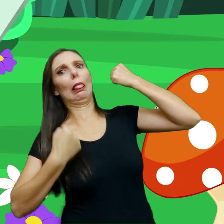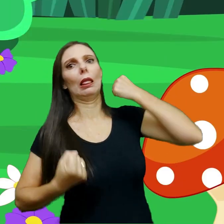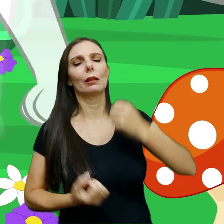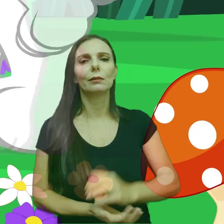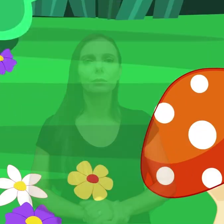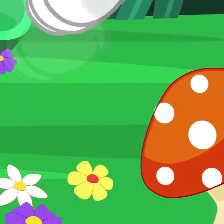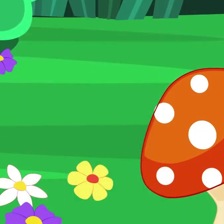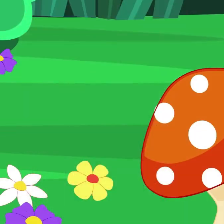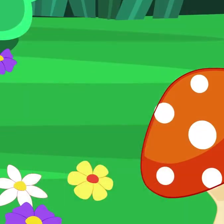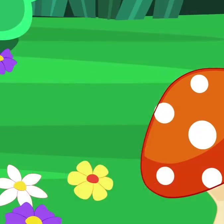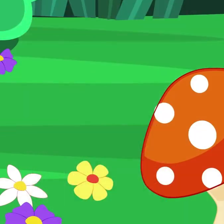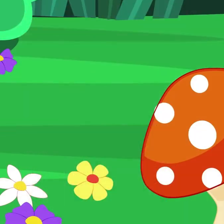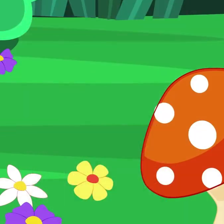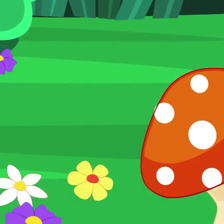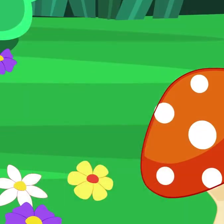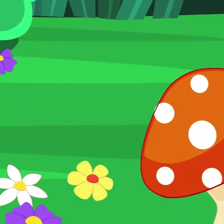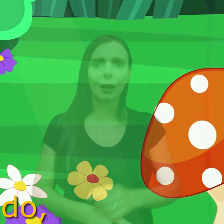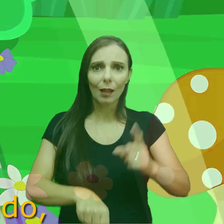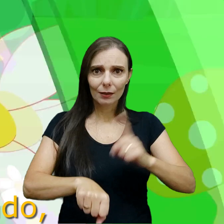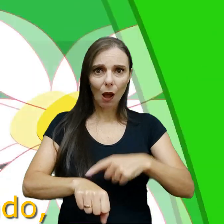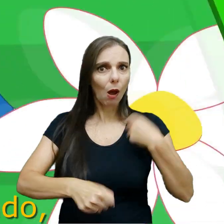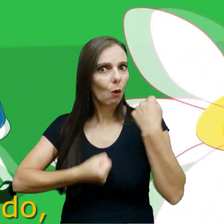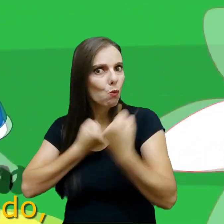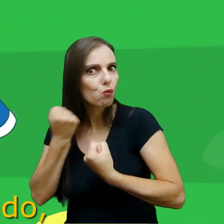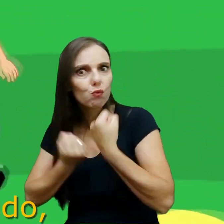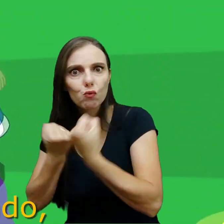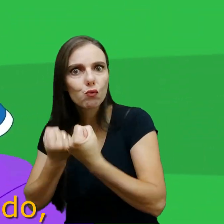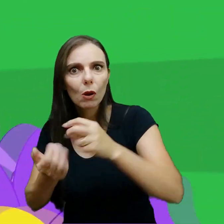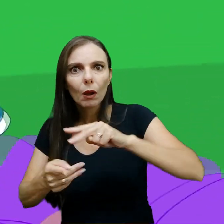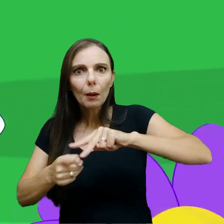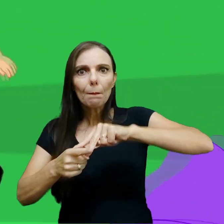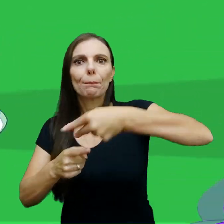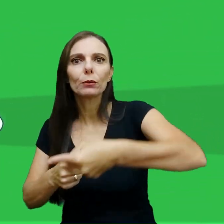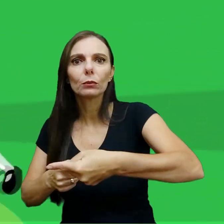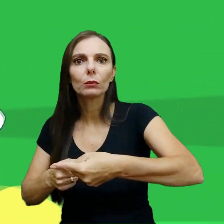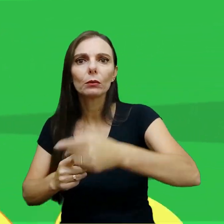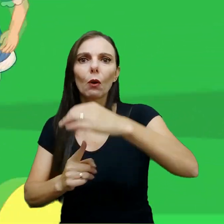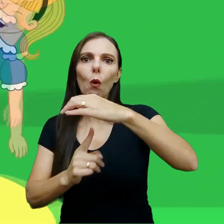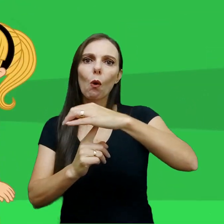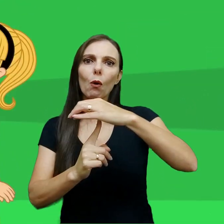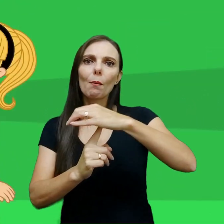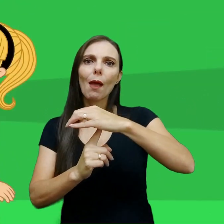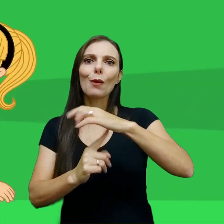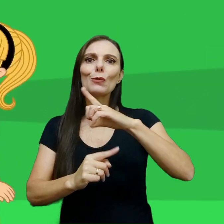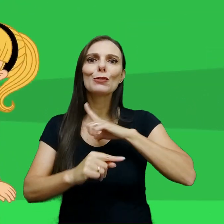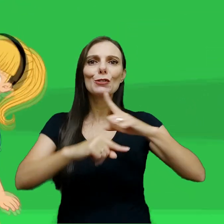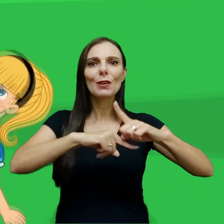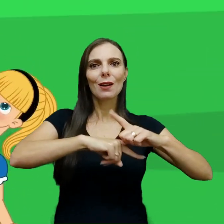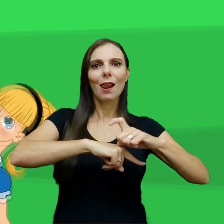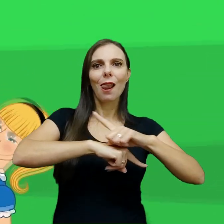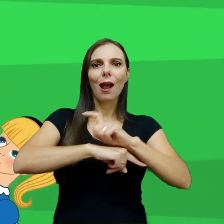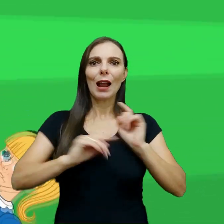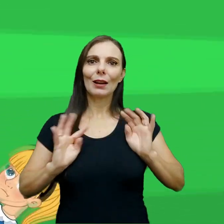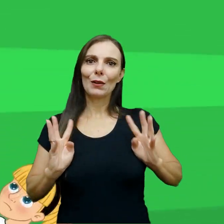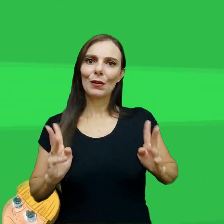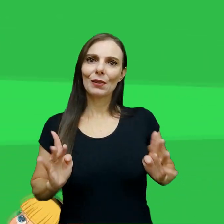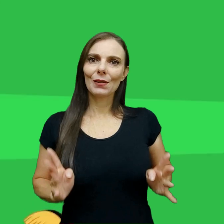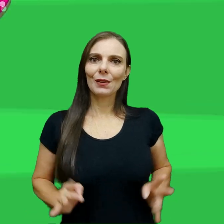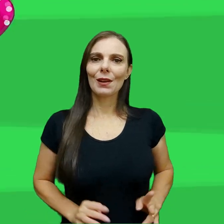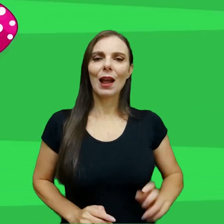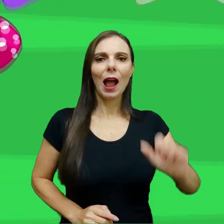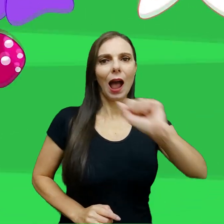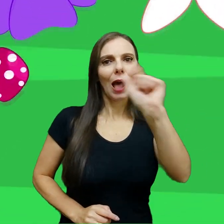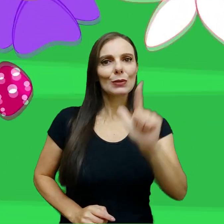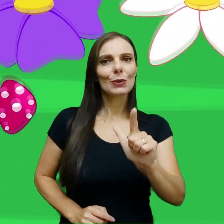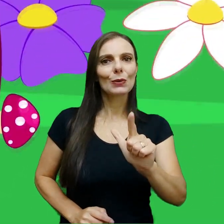de cachorro. Quando ela estava correndo, ela tropeçou em um cogumelo. Havia uma lagarta